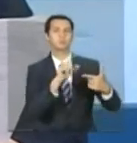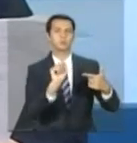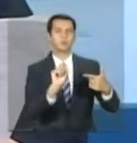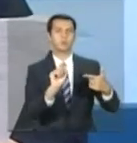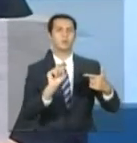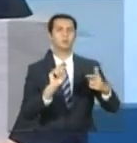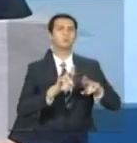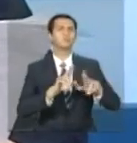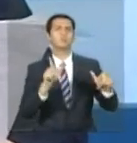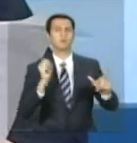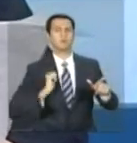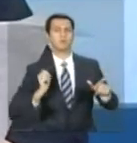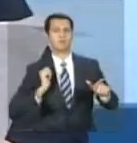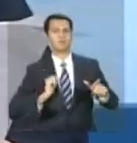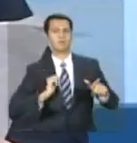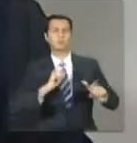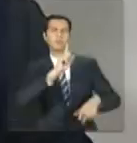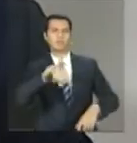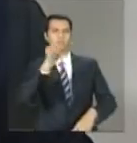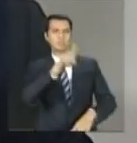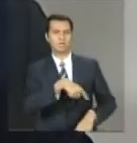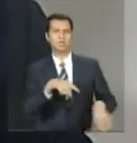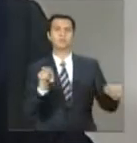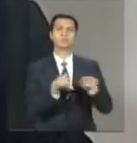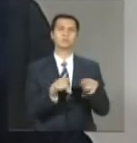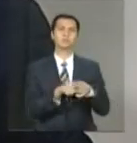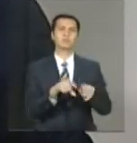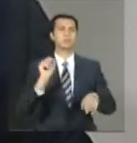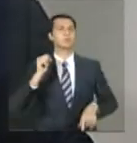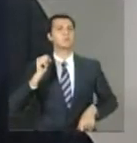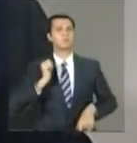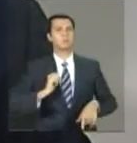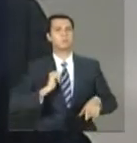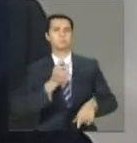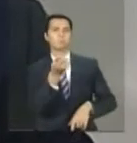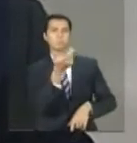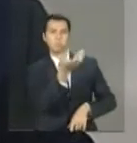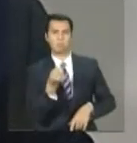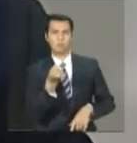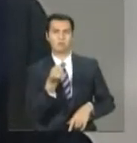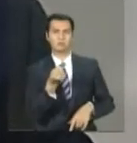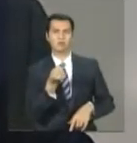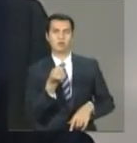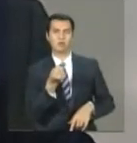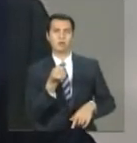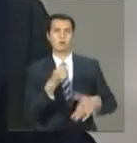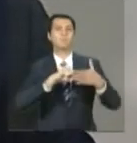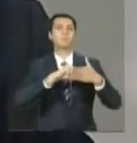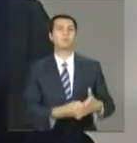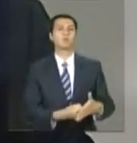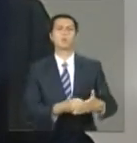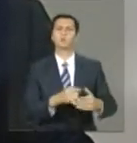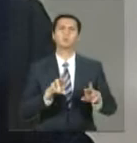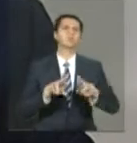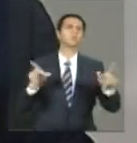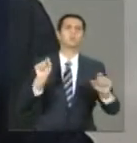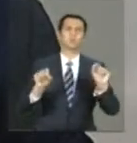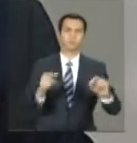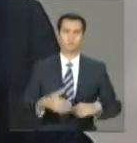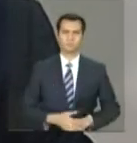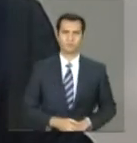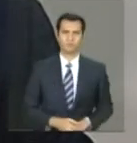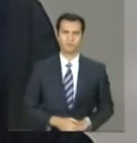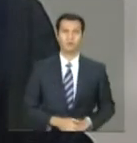cancelado e do benefício bloqueado? É uma diferença muito importante. O benefício bloqueado é aquele benefício que será